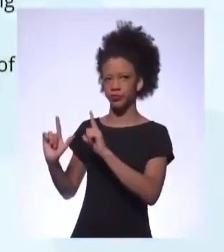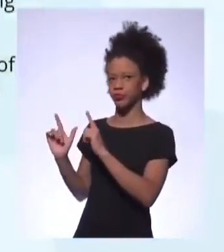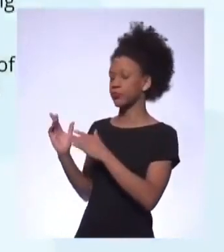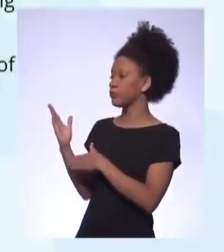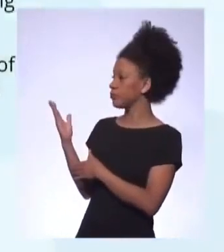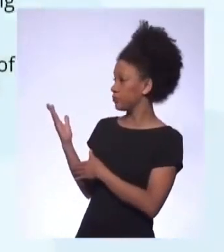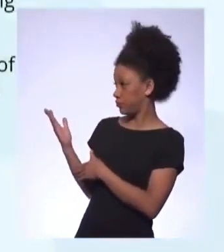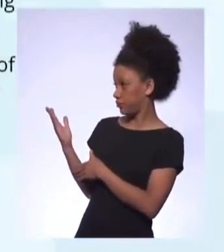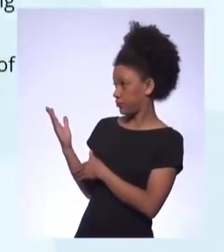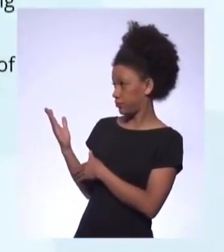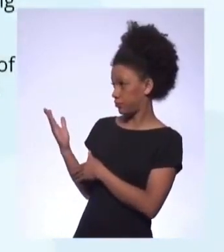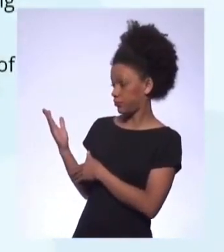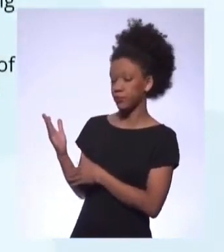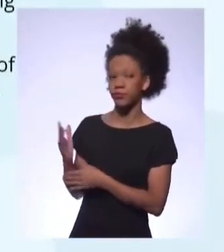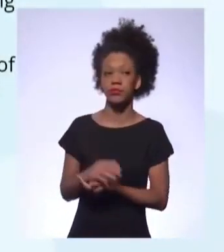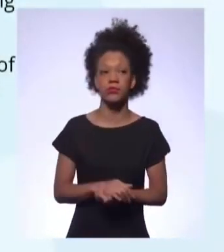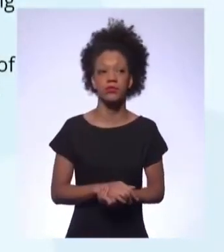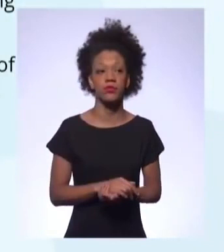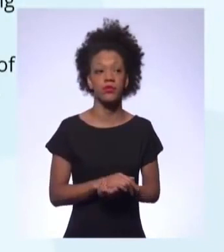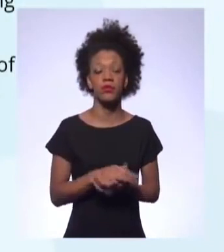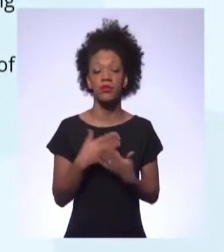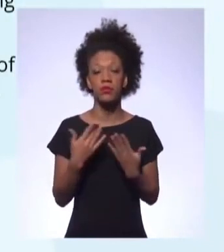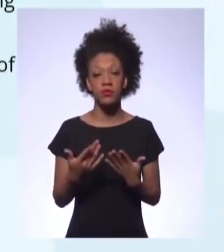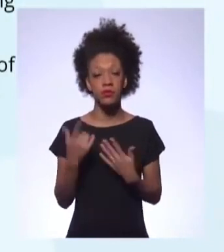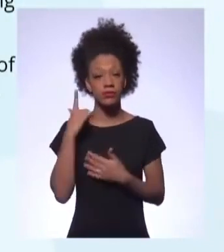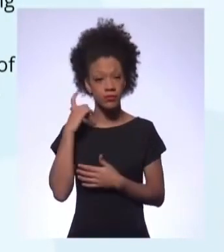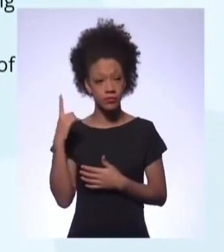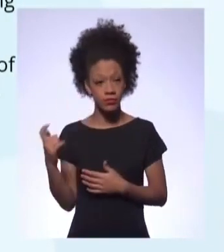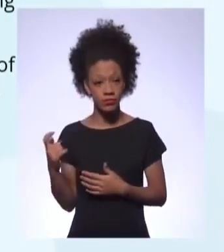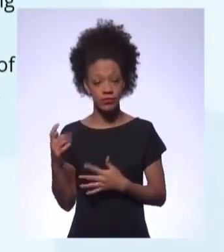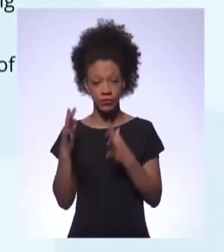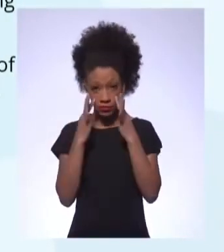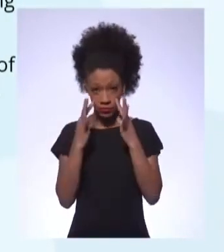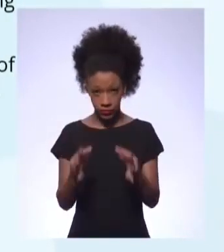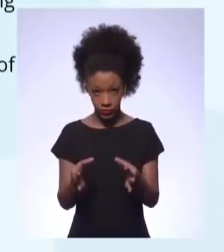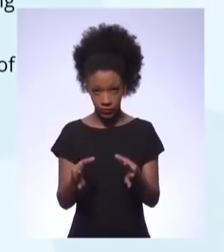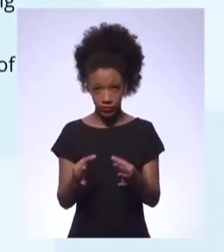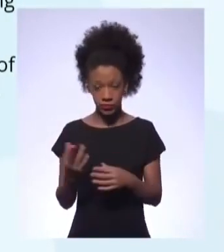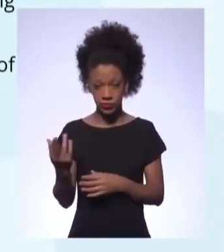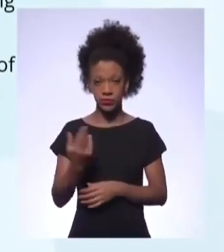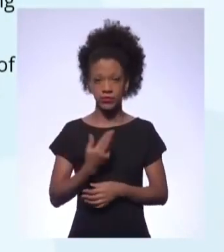na tela, e vocês vão ouvir o que a pessoa respondeu.